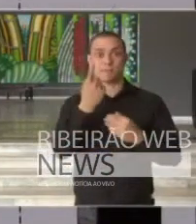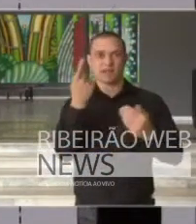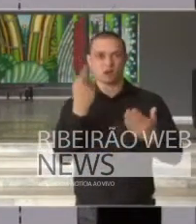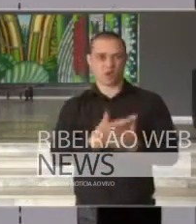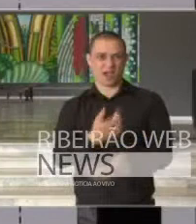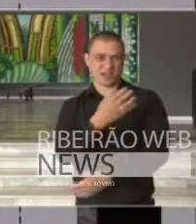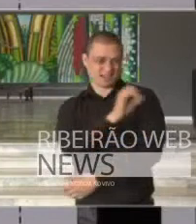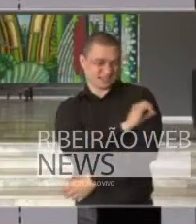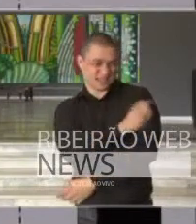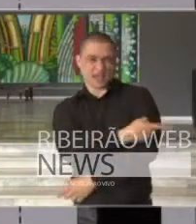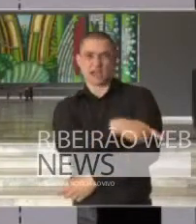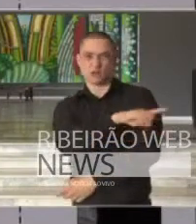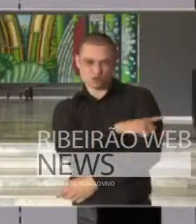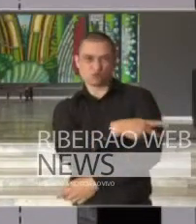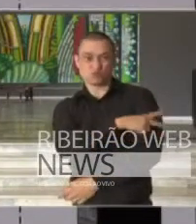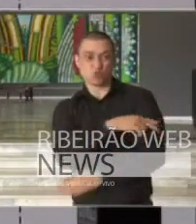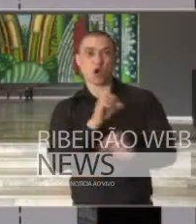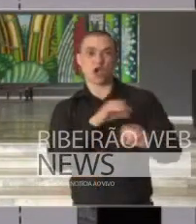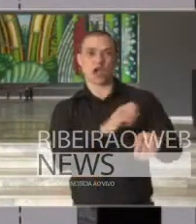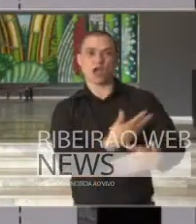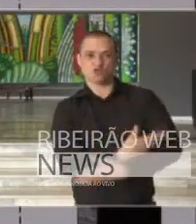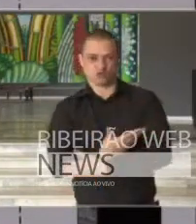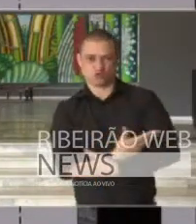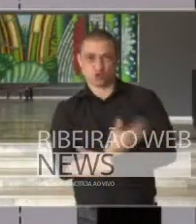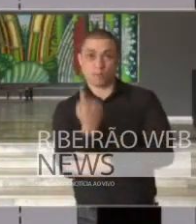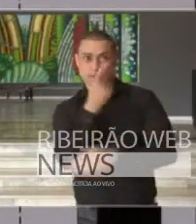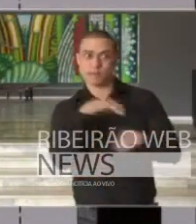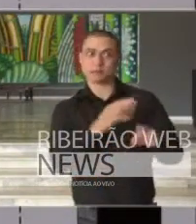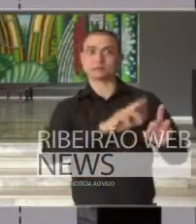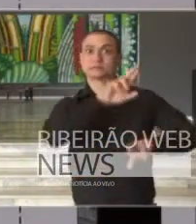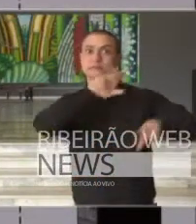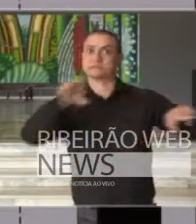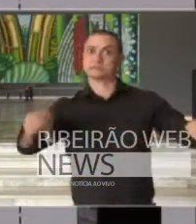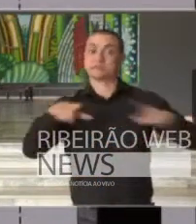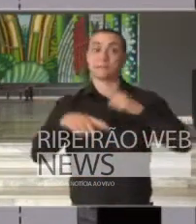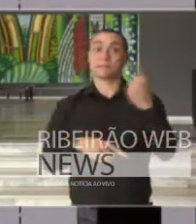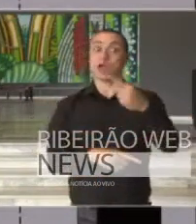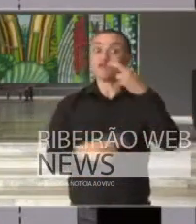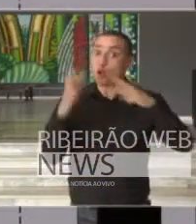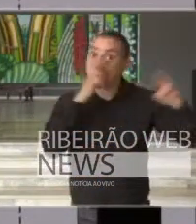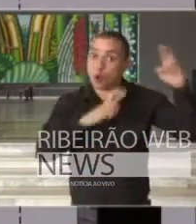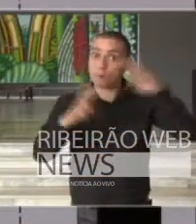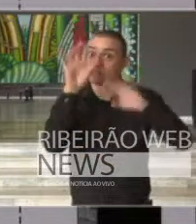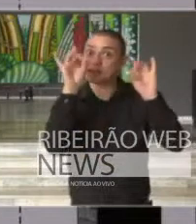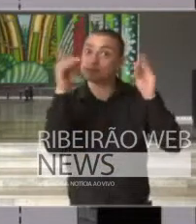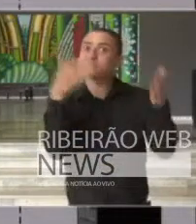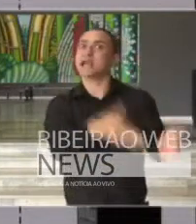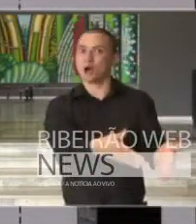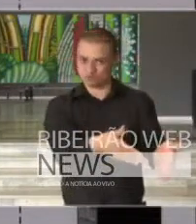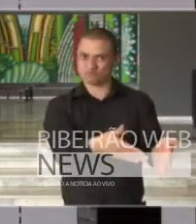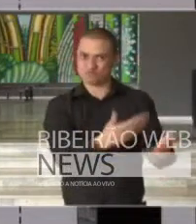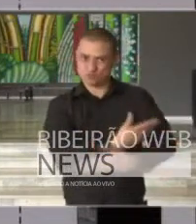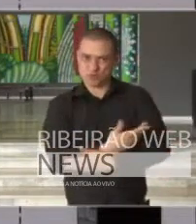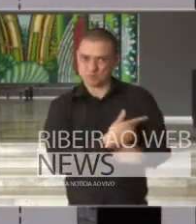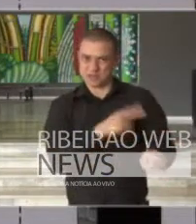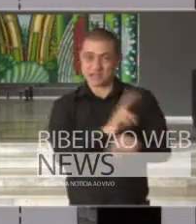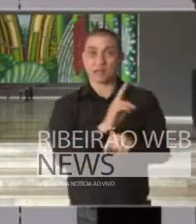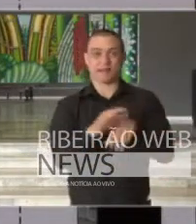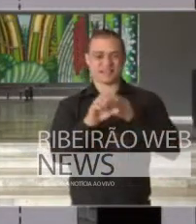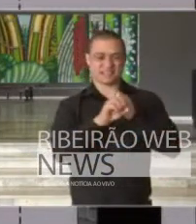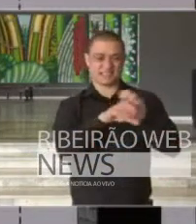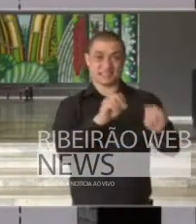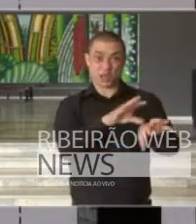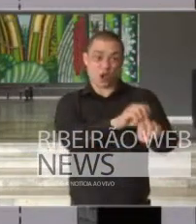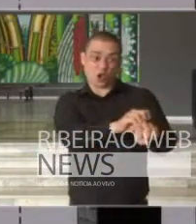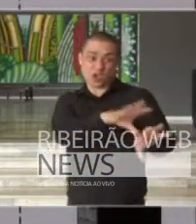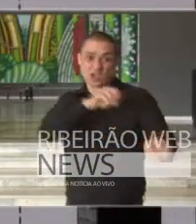tem variações importantes, nós vamos trabalhar observando a educação infantil de forma especial. O uso do ensino remoto,